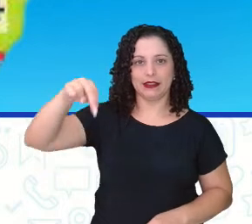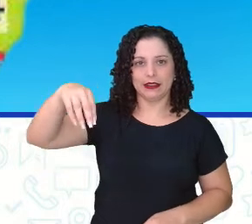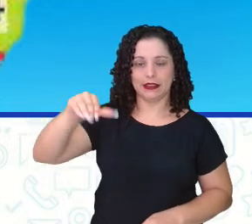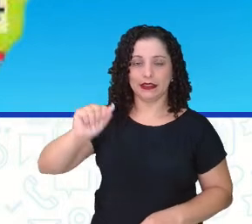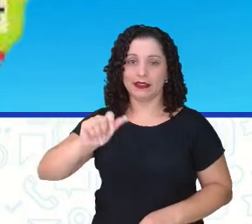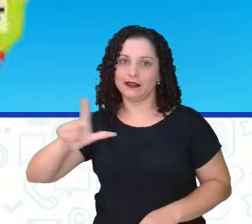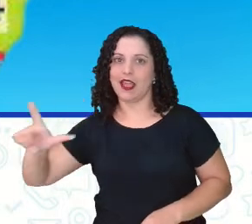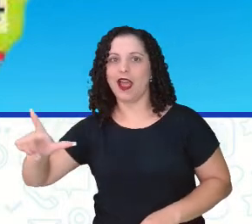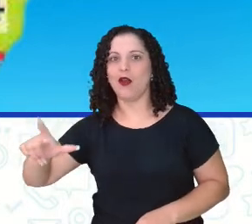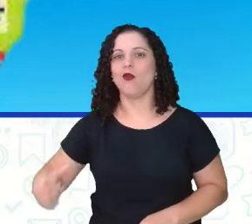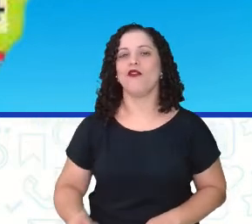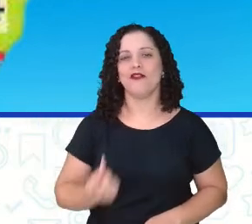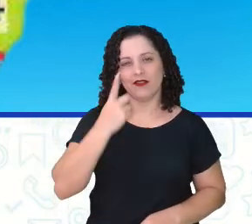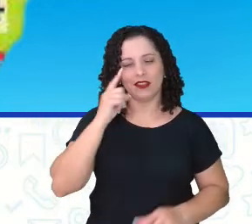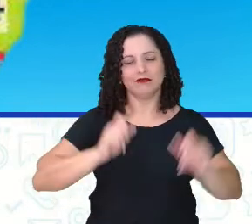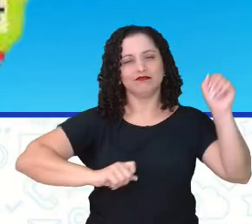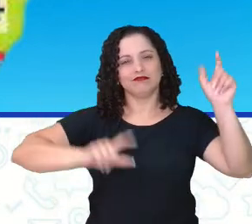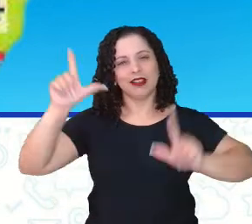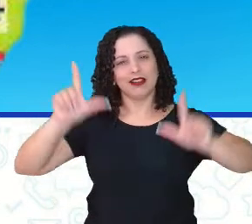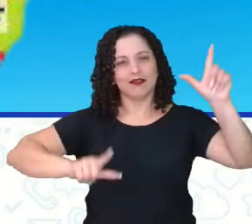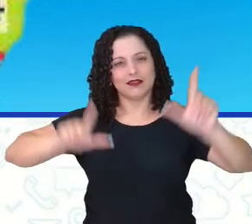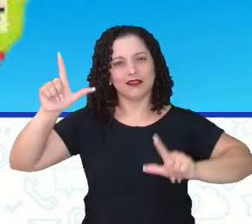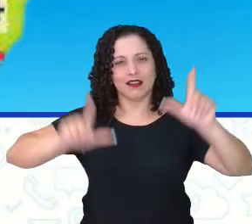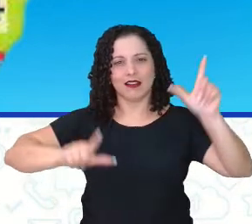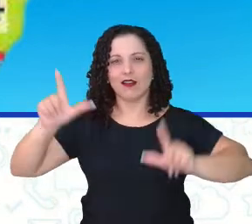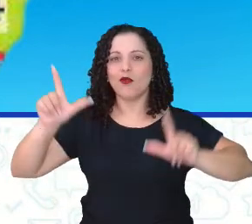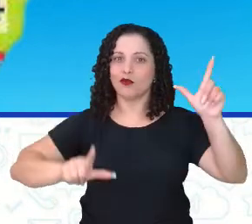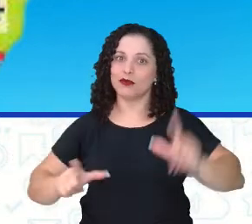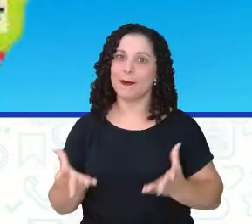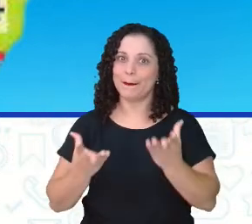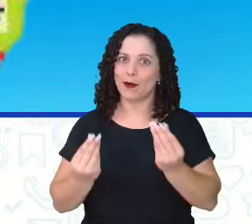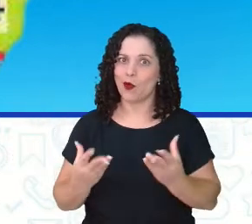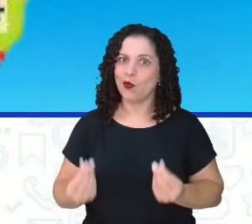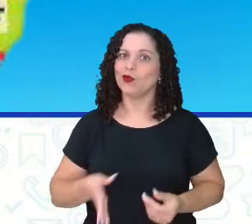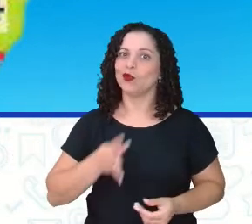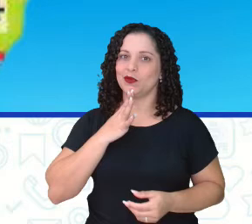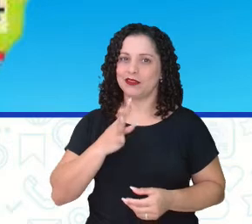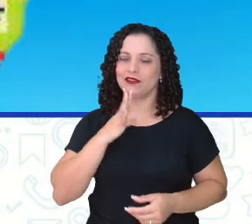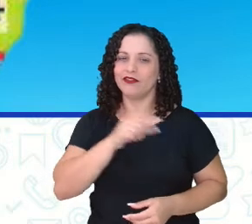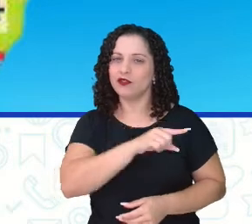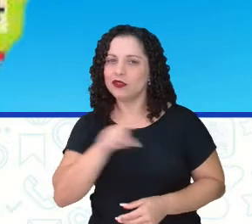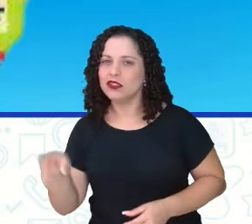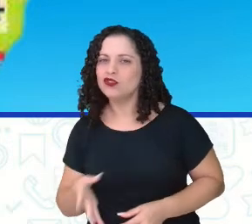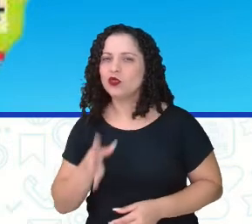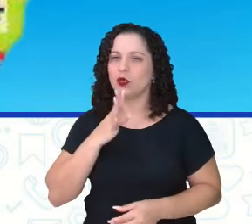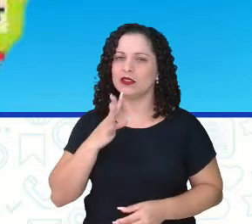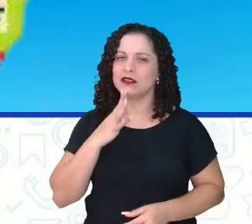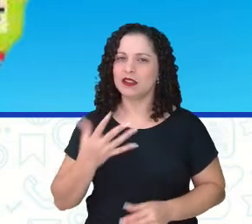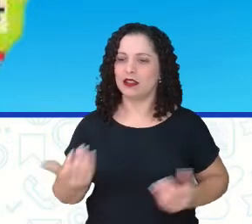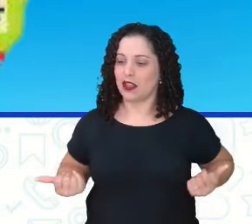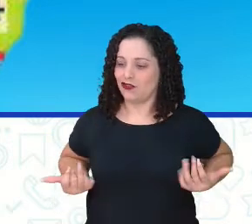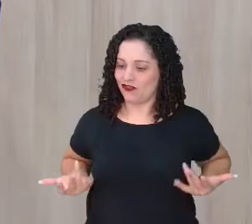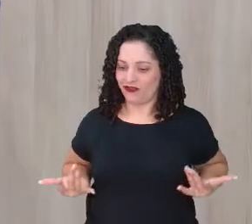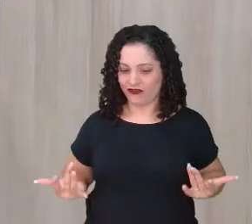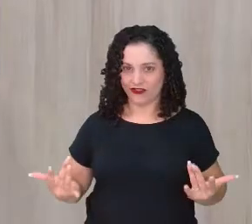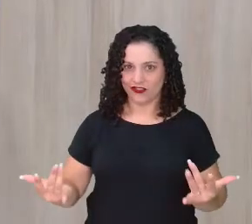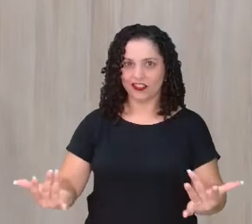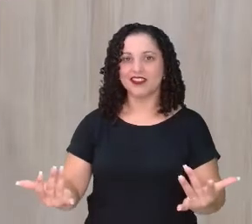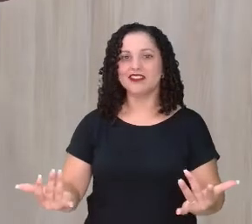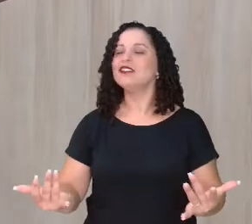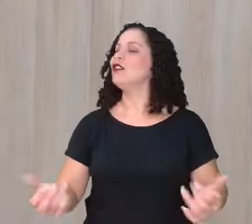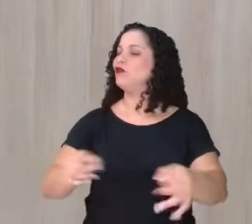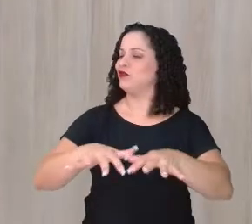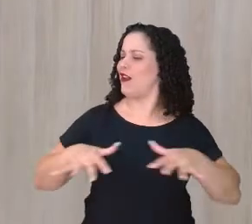né, de televisão que está falando, e vocês podem aí até dar uma olhada para conhecer a vegetação, para conhecer por